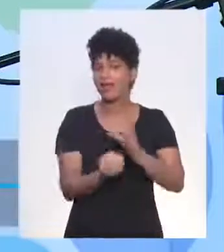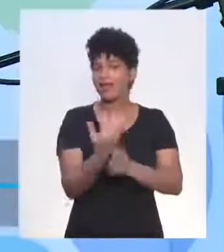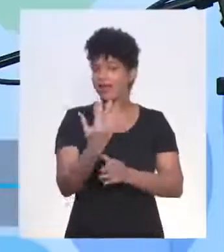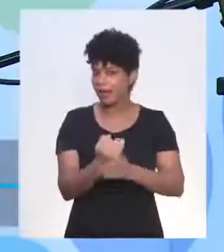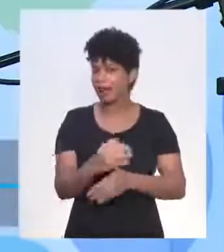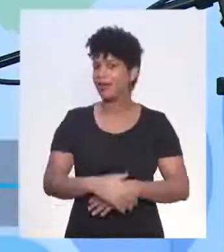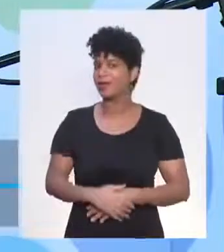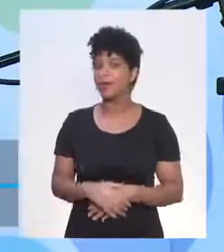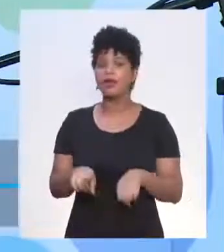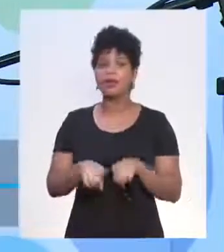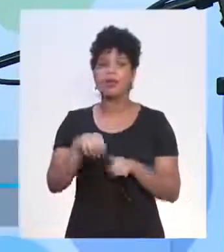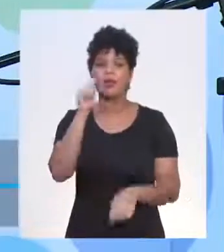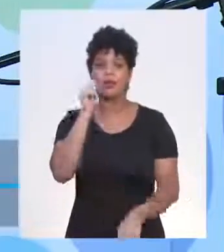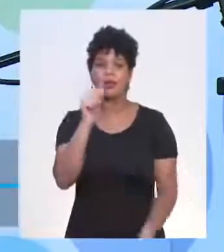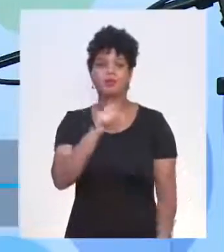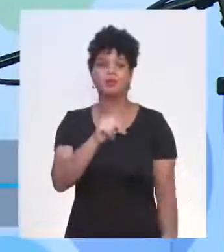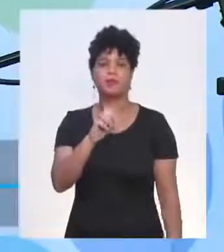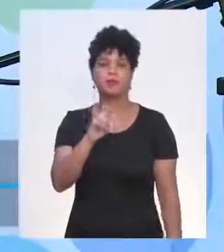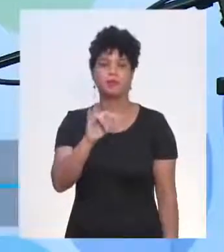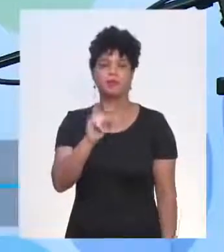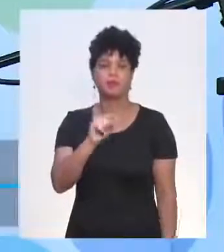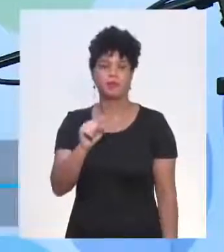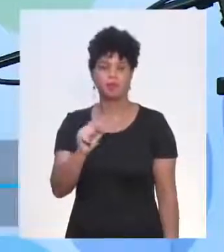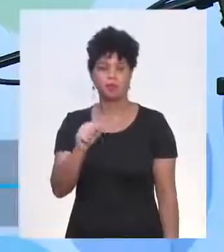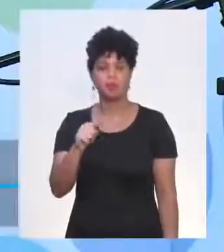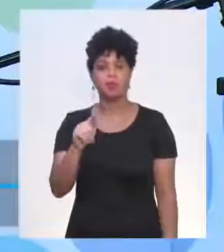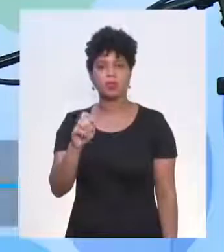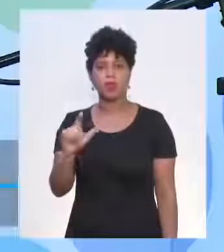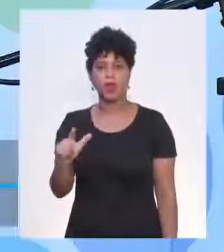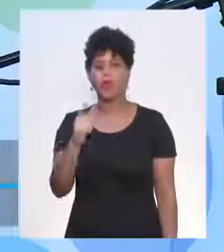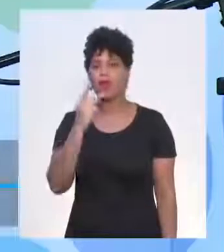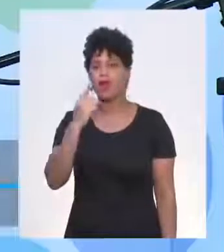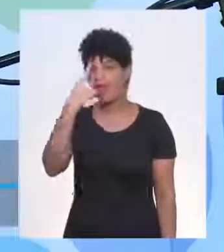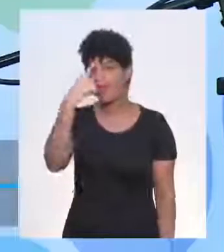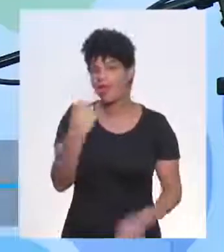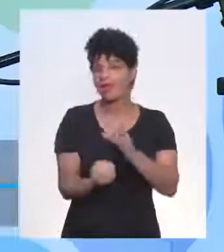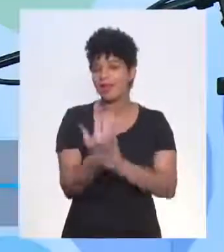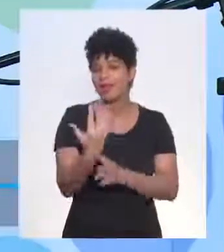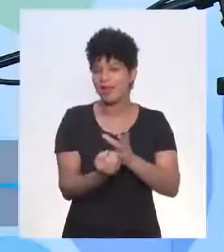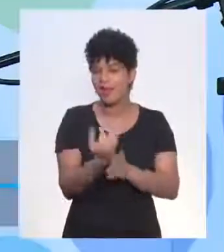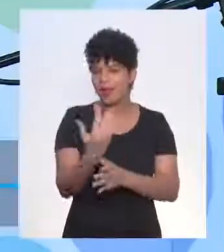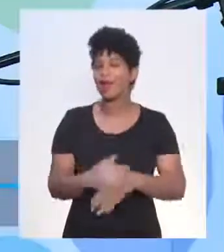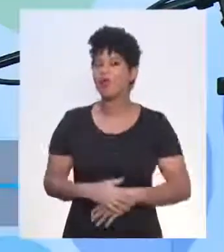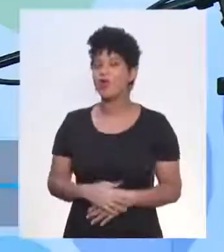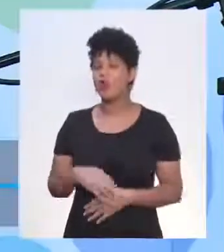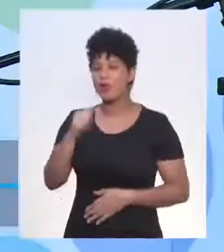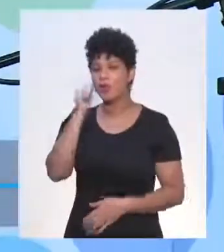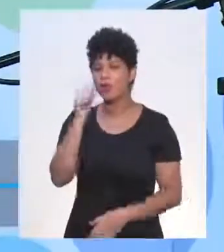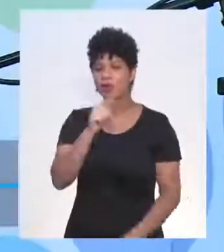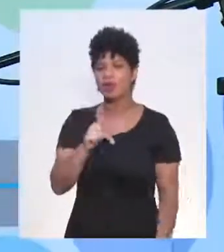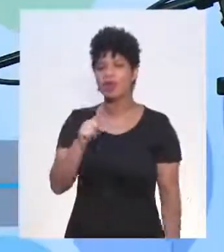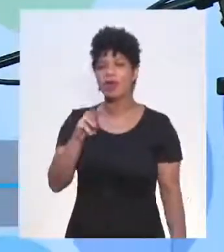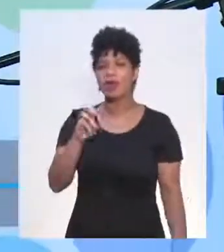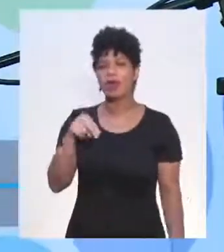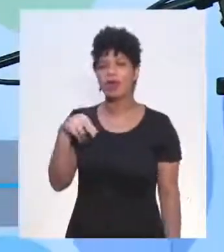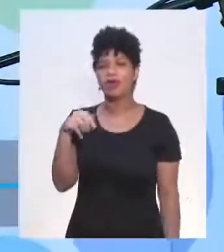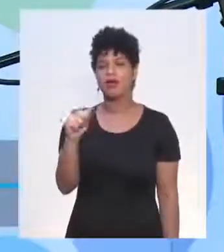aí pela professora Elisângela aqui também fala sobre ser criativo professora Renata ter uma ideia